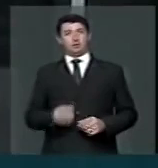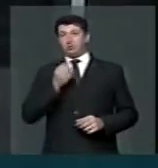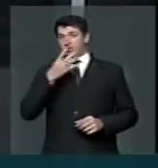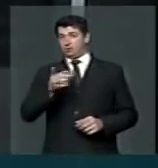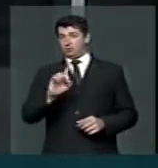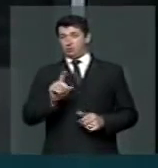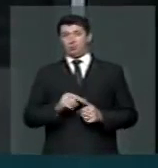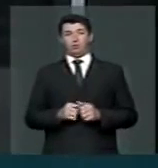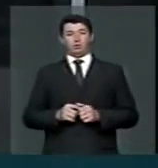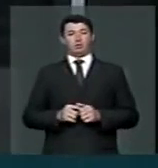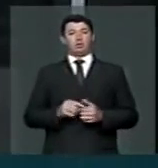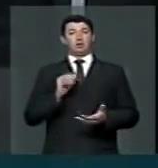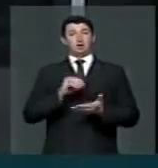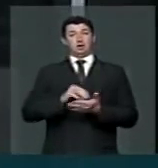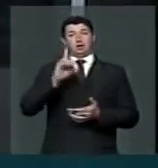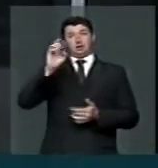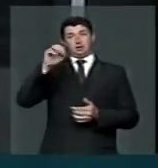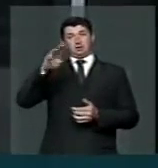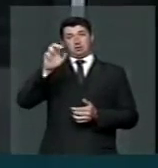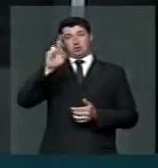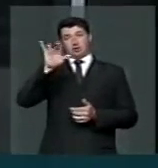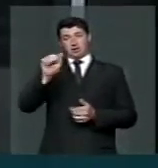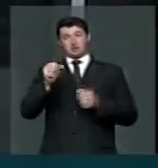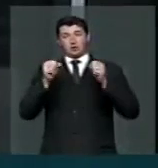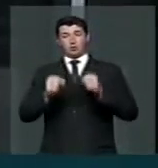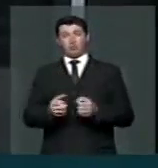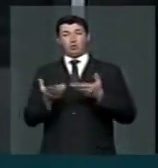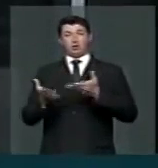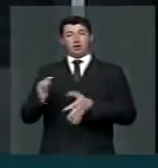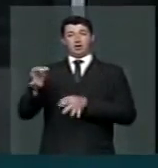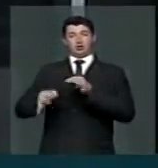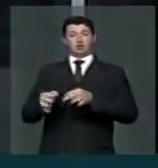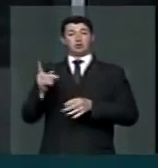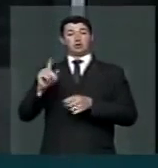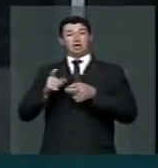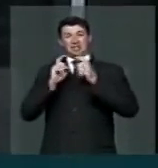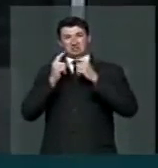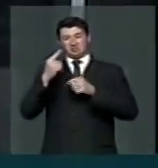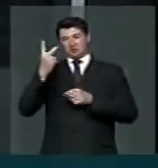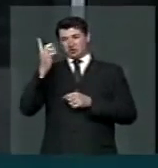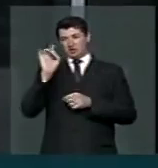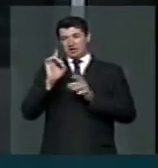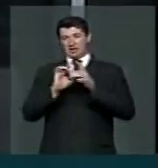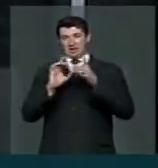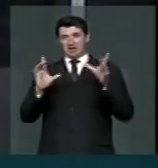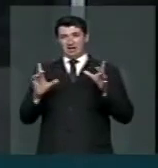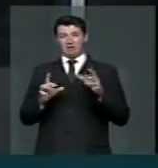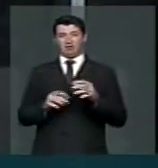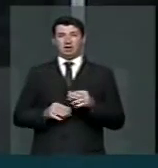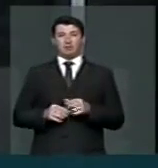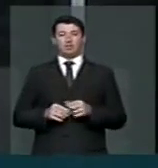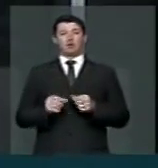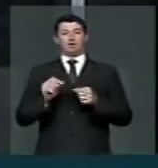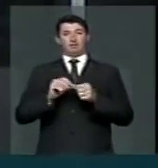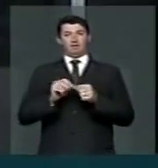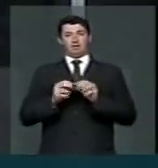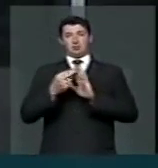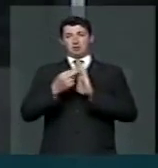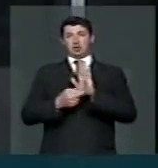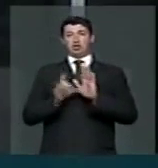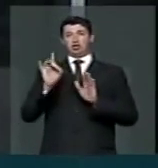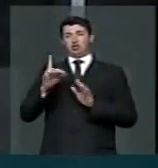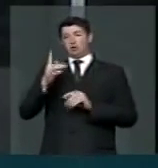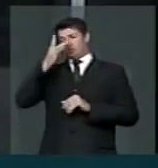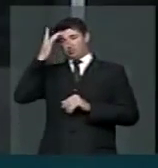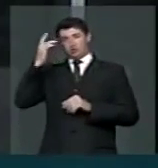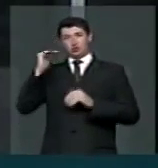para a consolidação da democracia interna desse poder que a gestão autônoma dos tribunais seja disciplinada de forma que somente